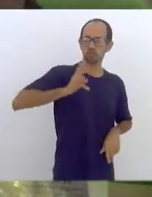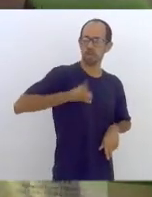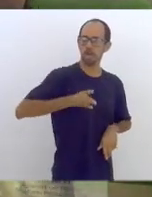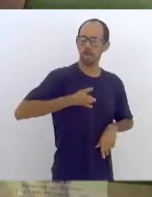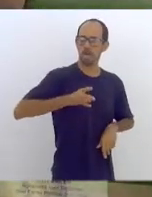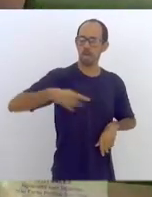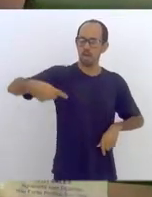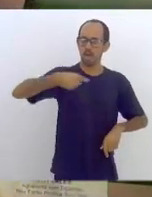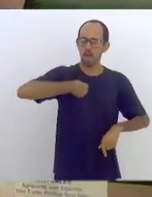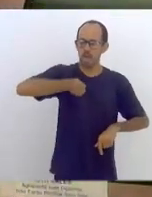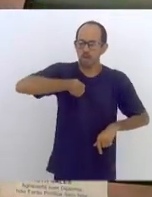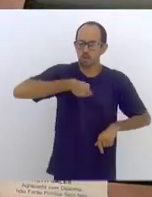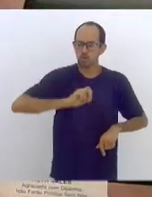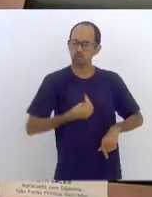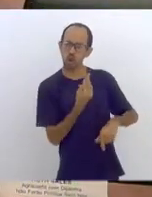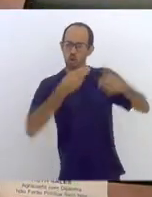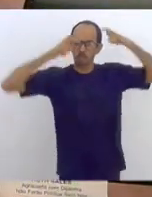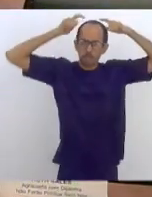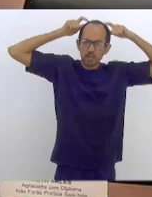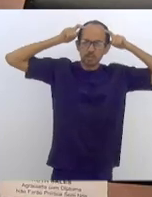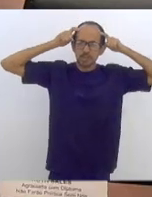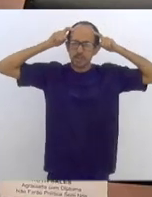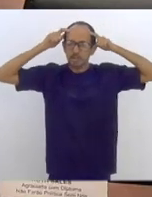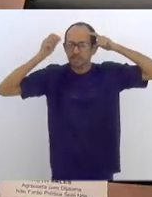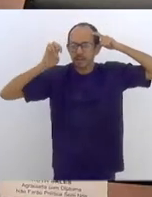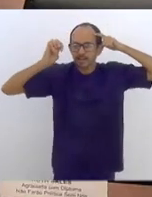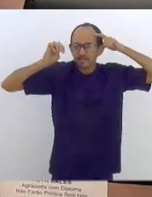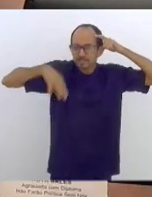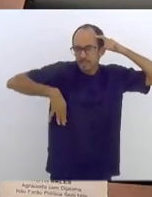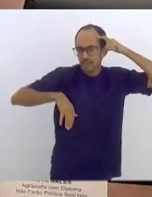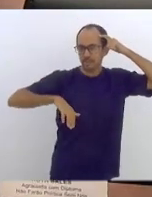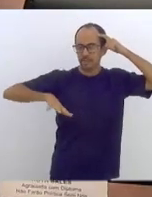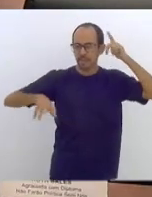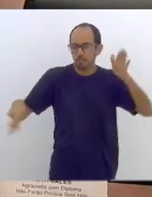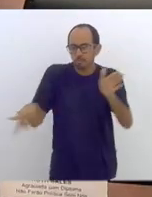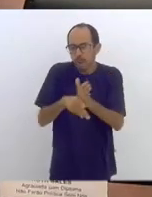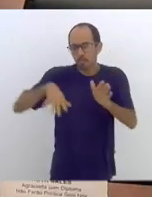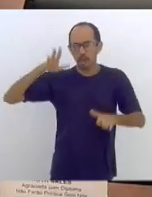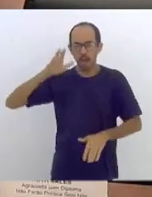Eu sou princesa de Angola,